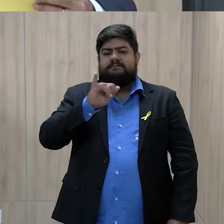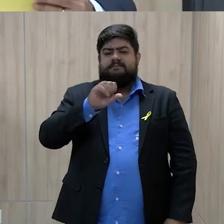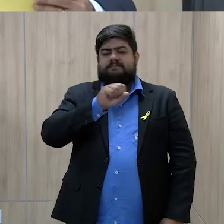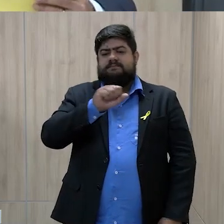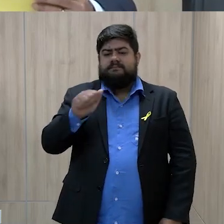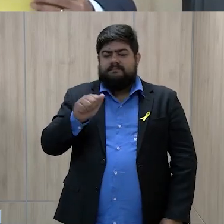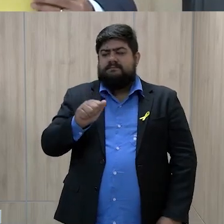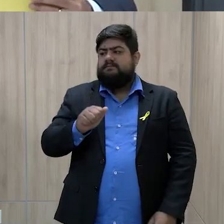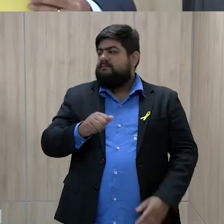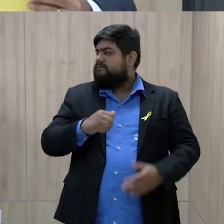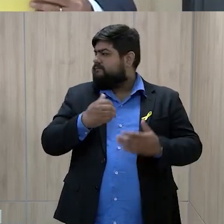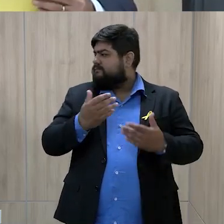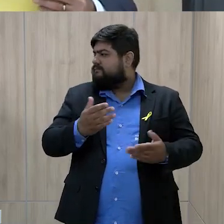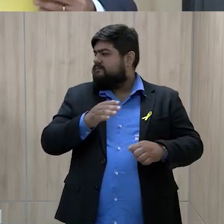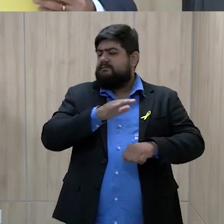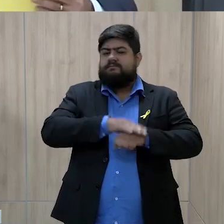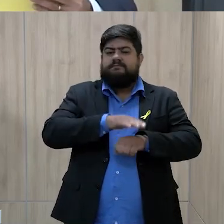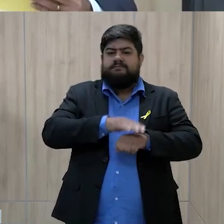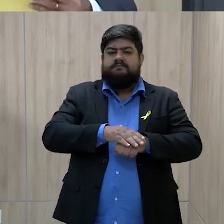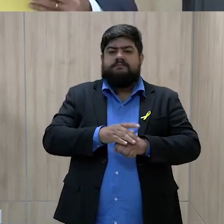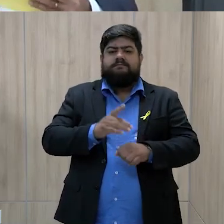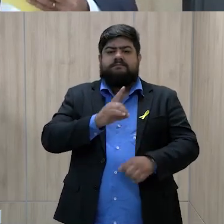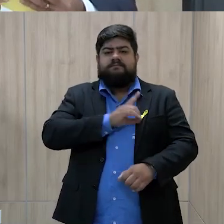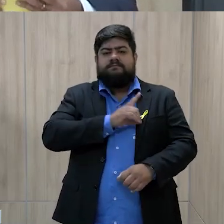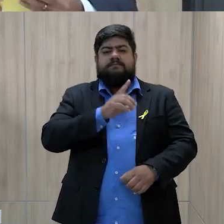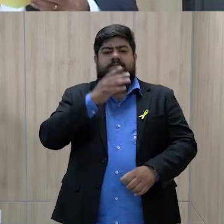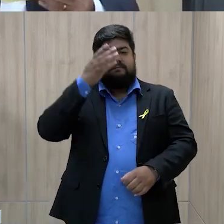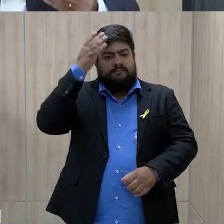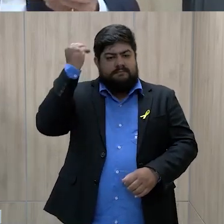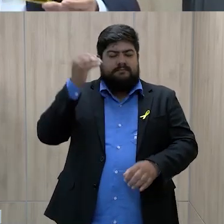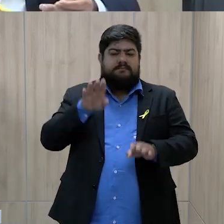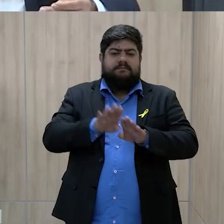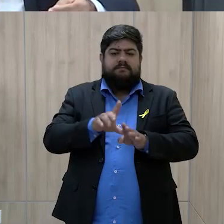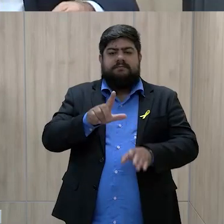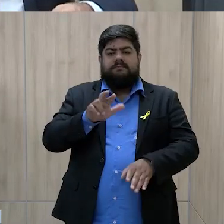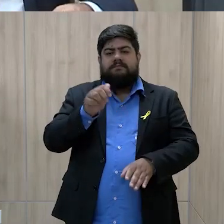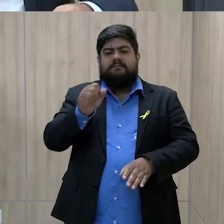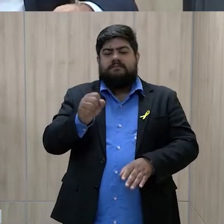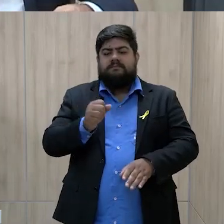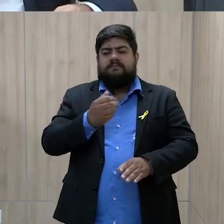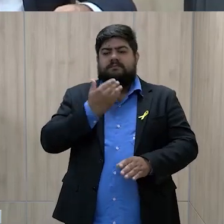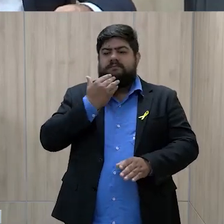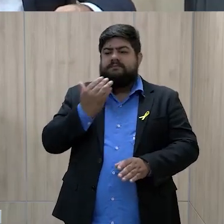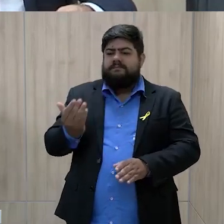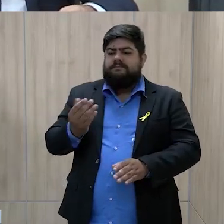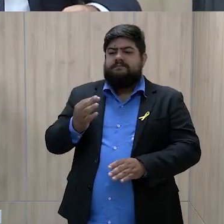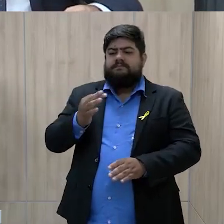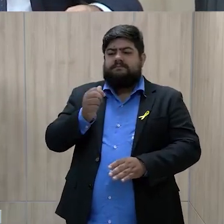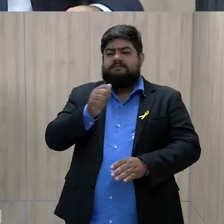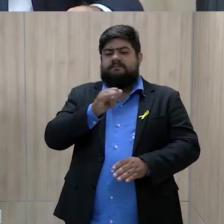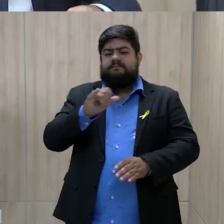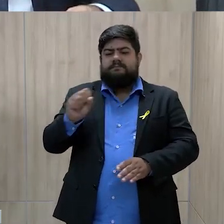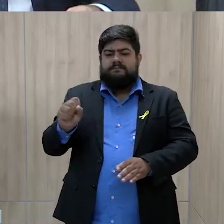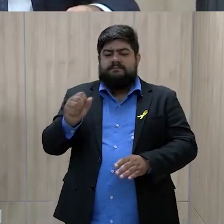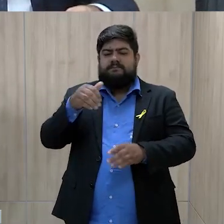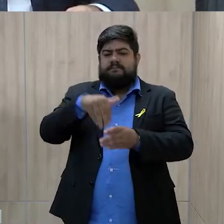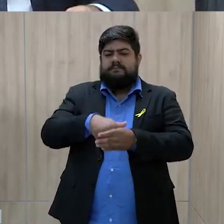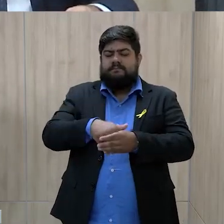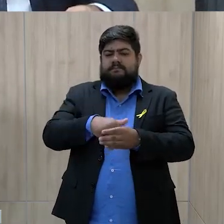deputada Thaíssa como autoria Deputado Camargo e deputado Lucas Vou pedir para deputada Taíssa para leitura do voto